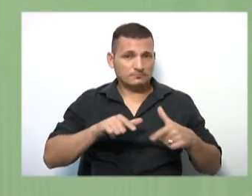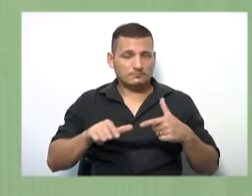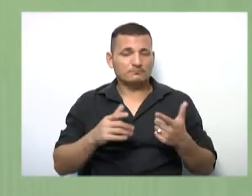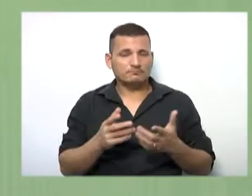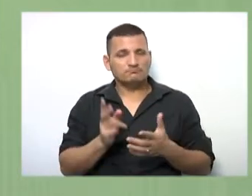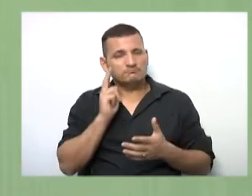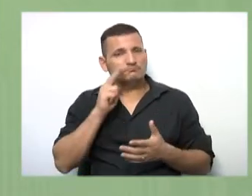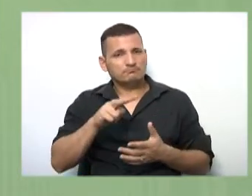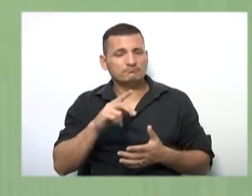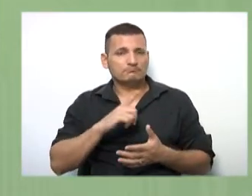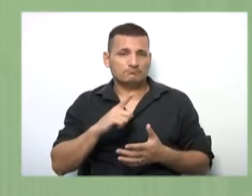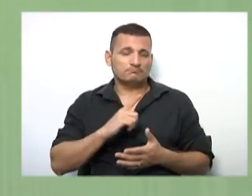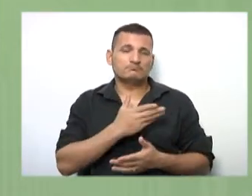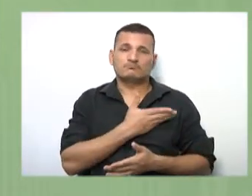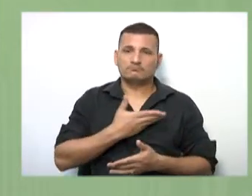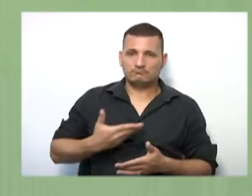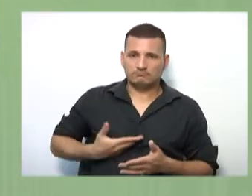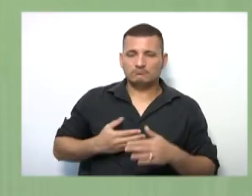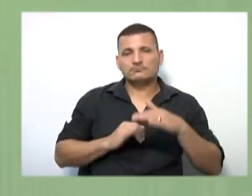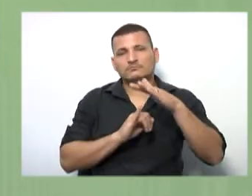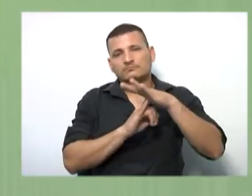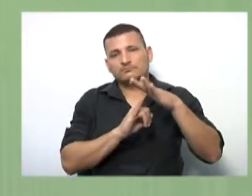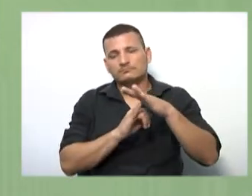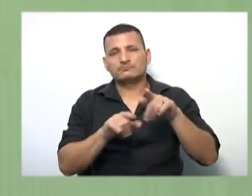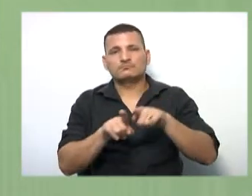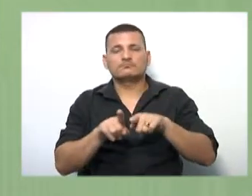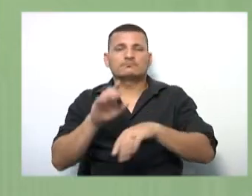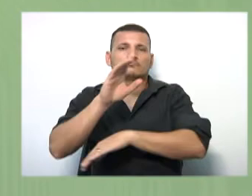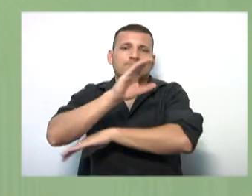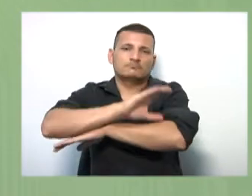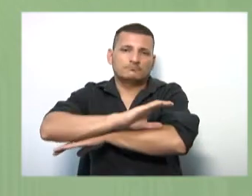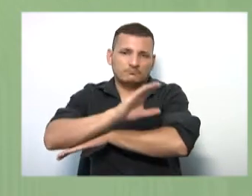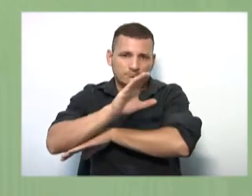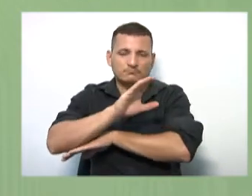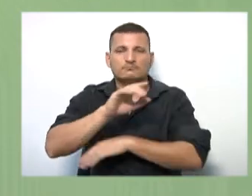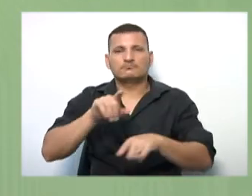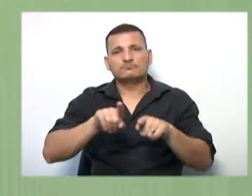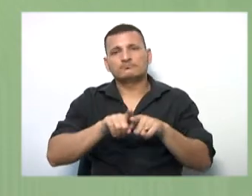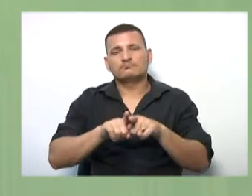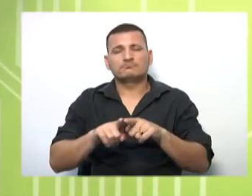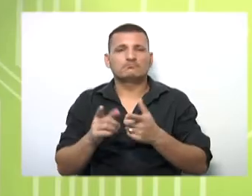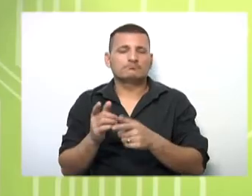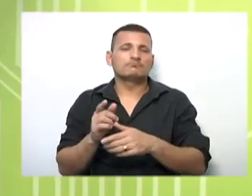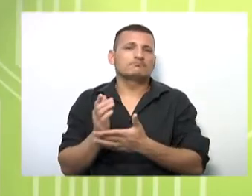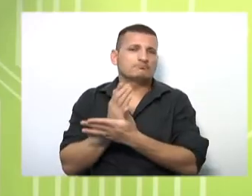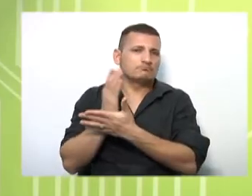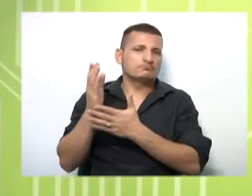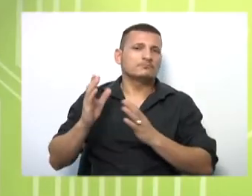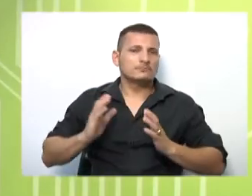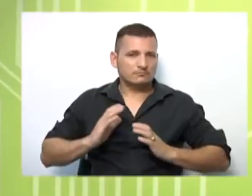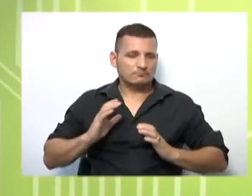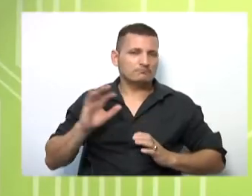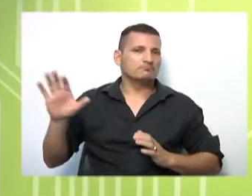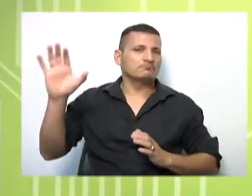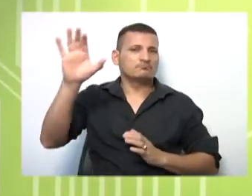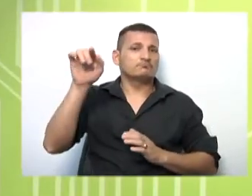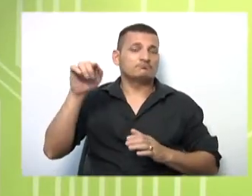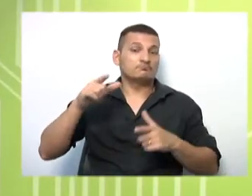não só em repartições públicas, mas em condomínios, principalmente em capitais ou em cidades que têm um contingente populacional